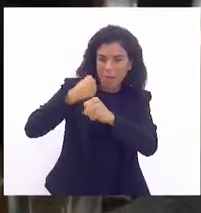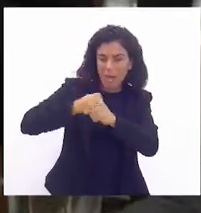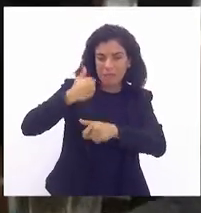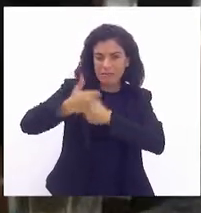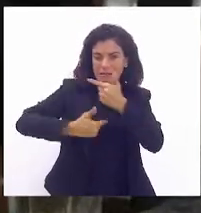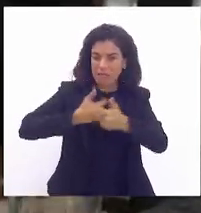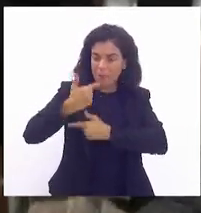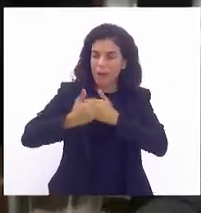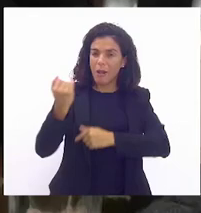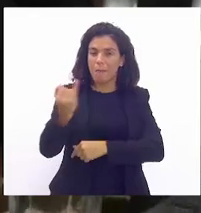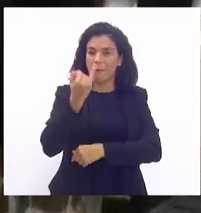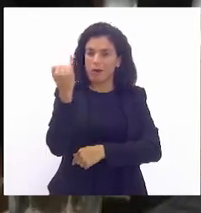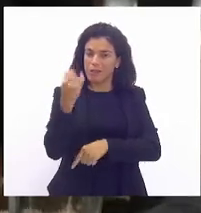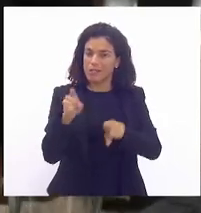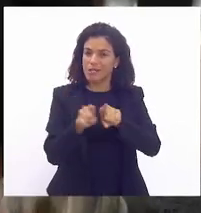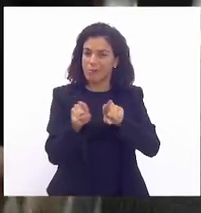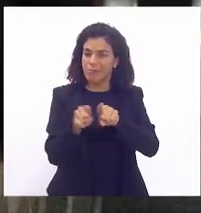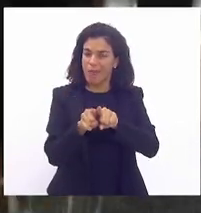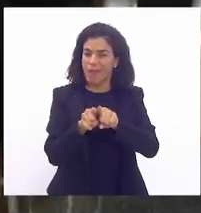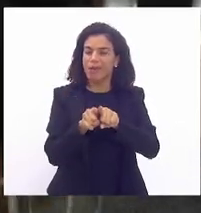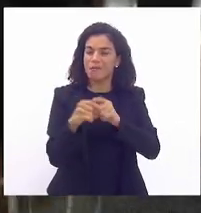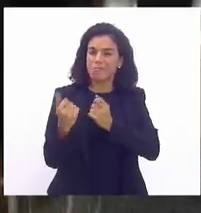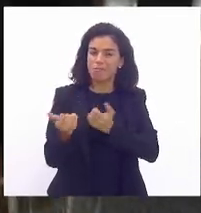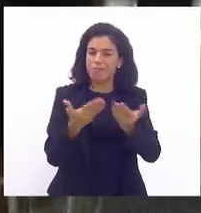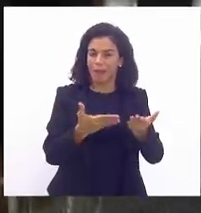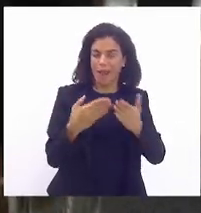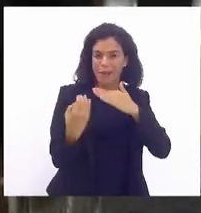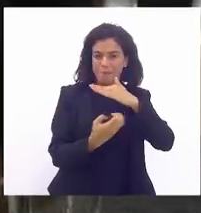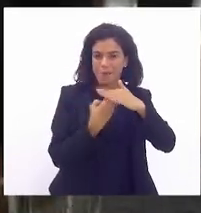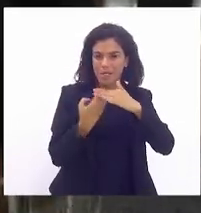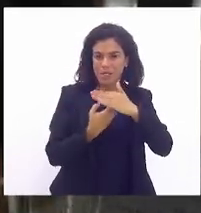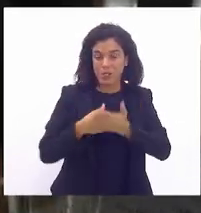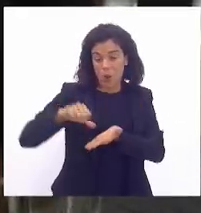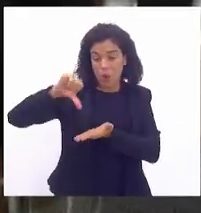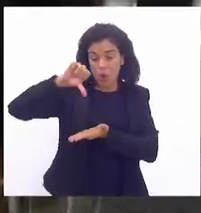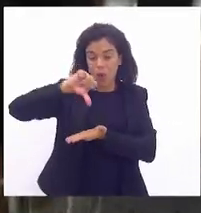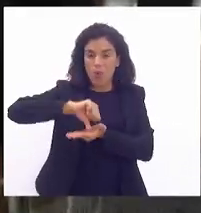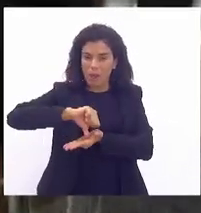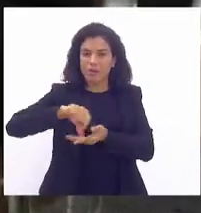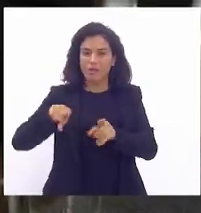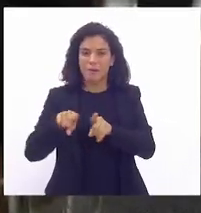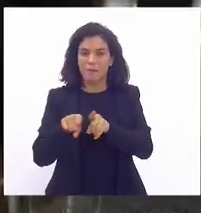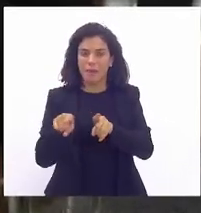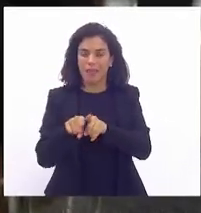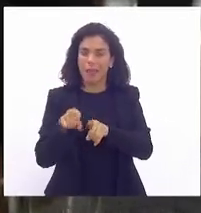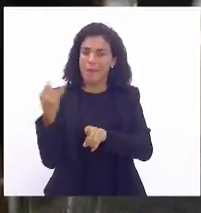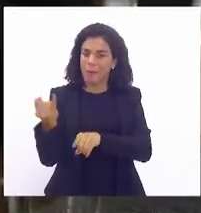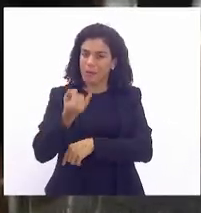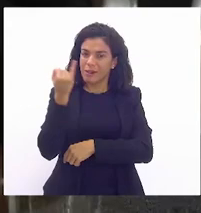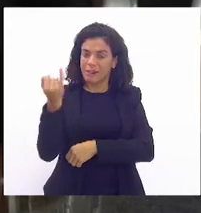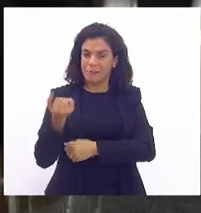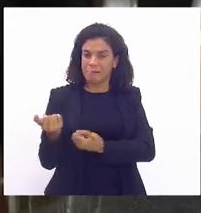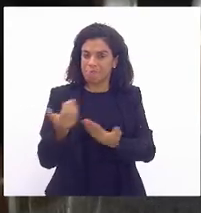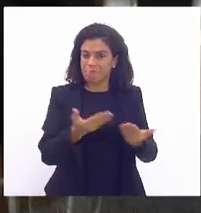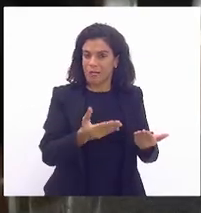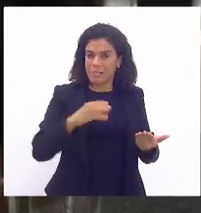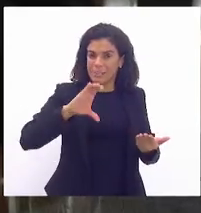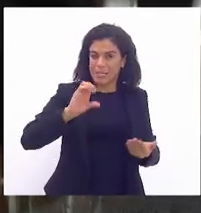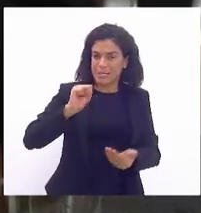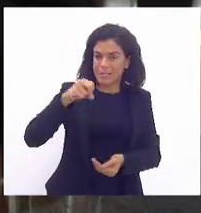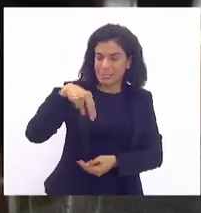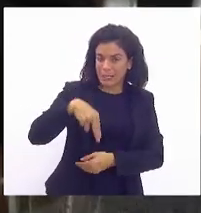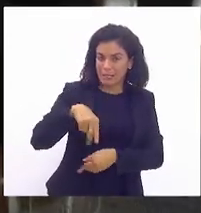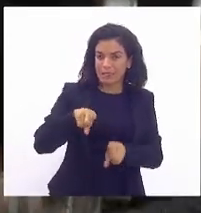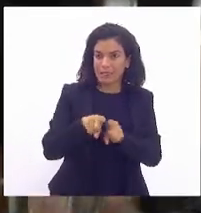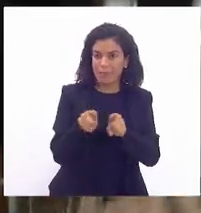para a CSN também. A nossa localização é importantíssima para a CSN, para o escoamento